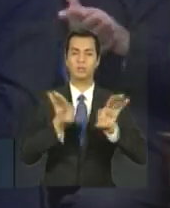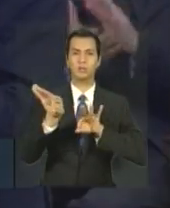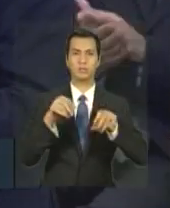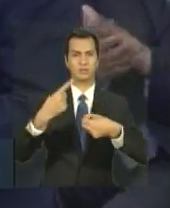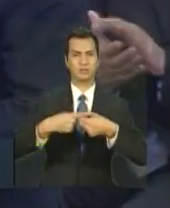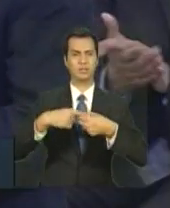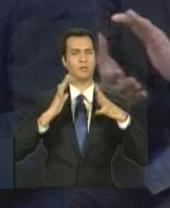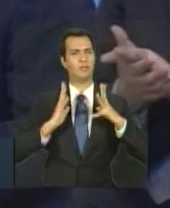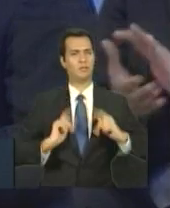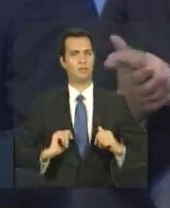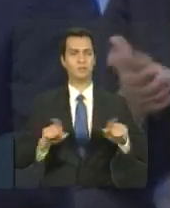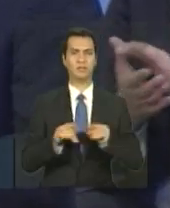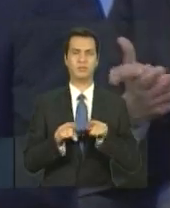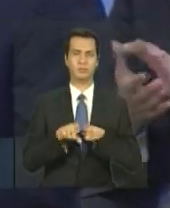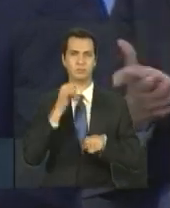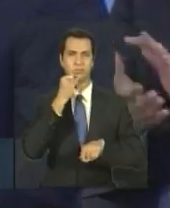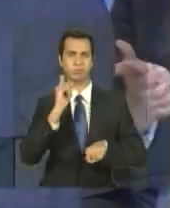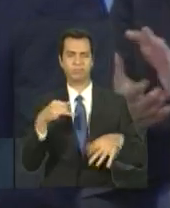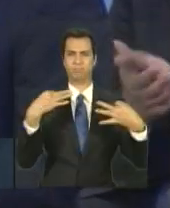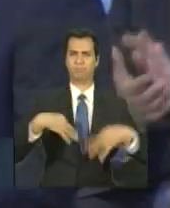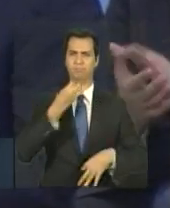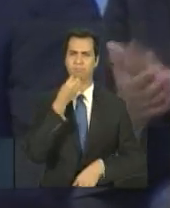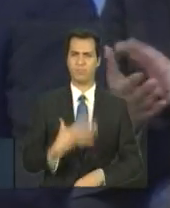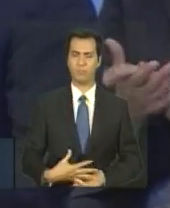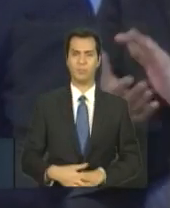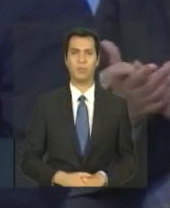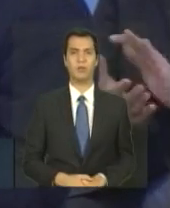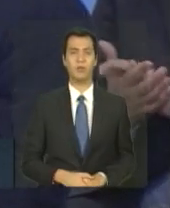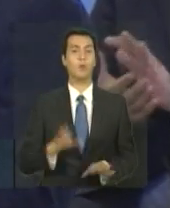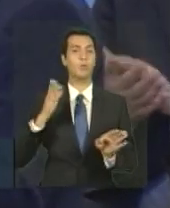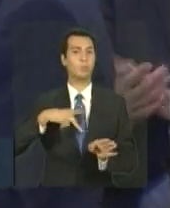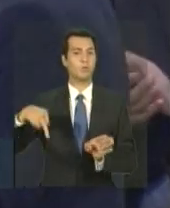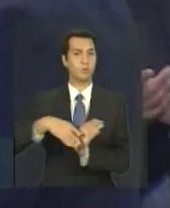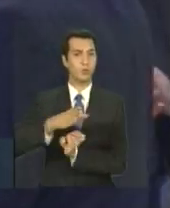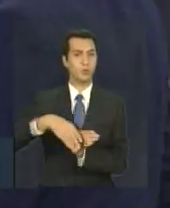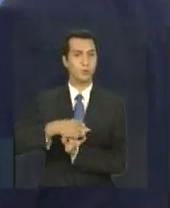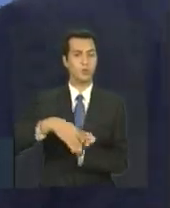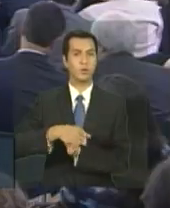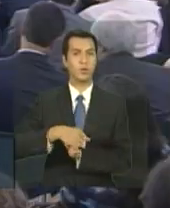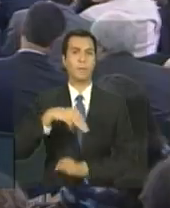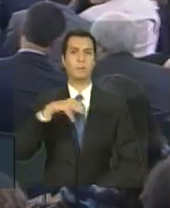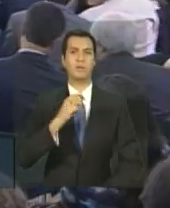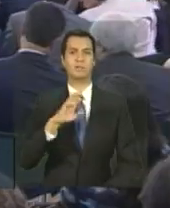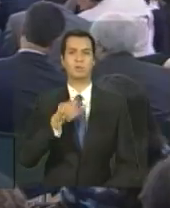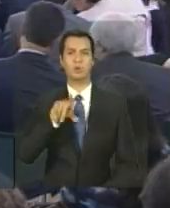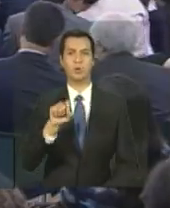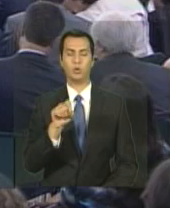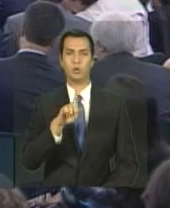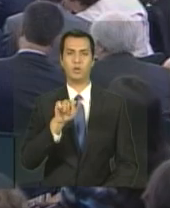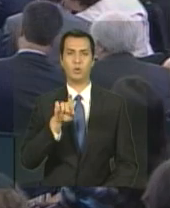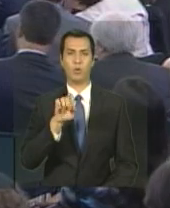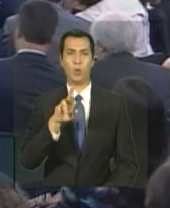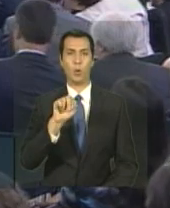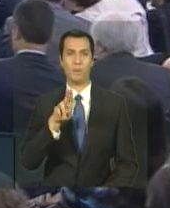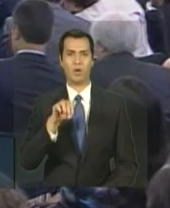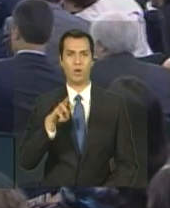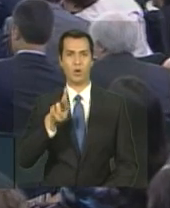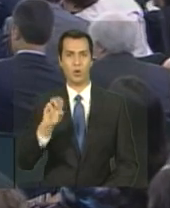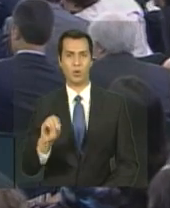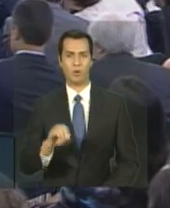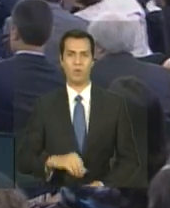Limpas e Energeticamente Eficientes, realizado sob a orientação do professor Marcelo de Andrade Romero.